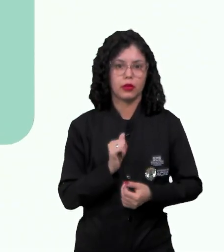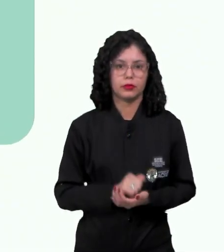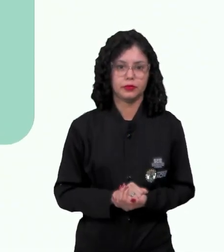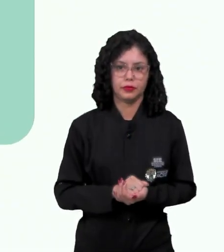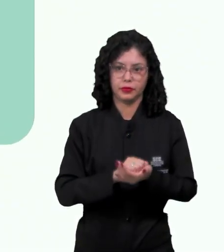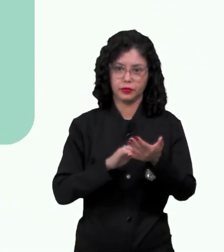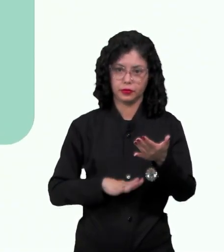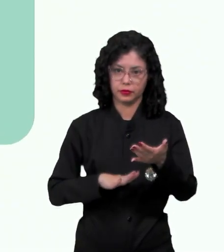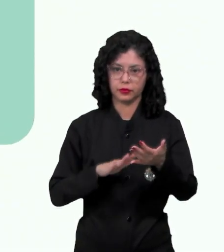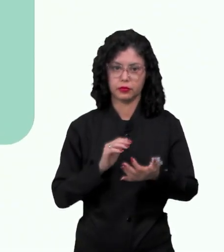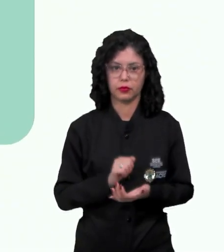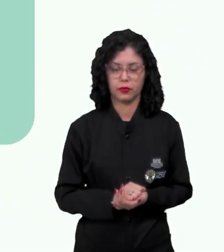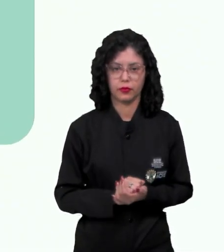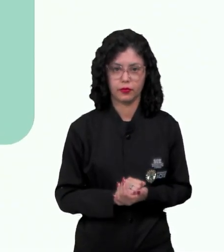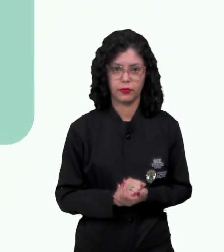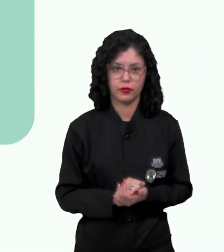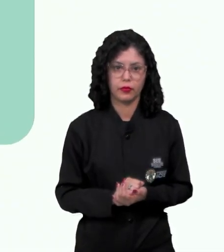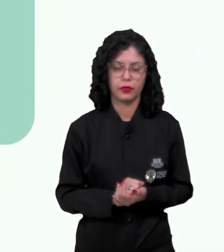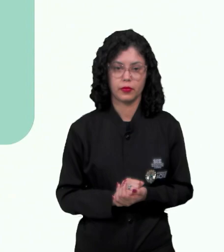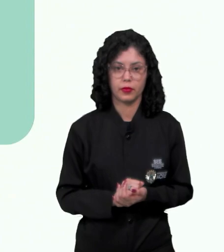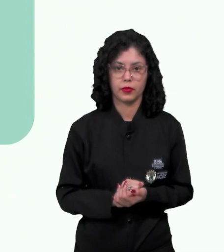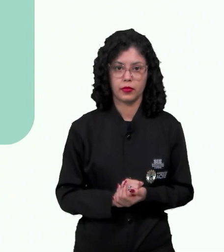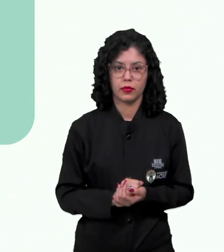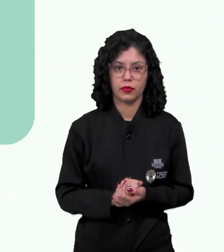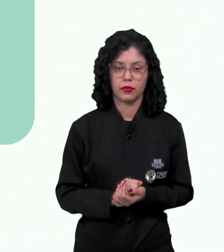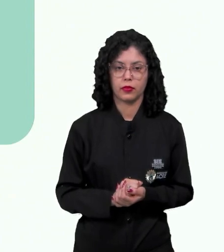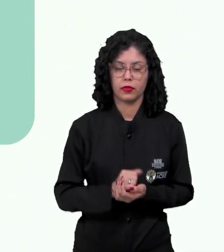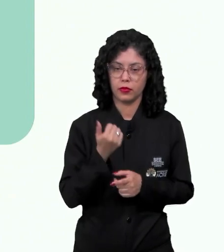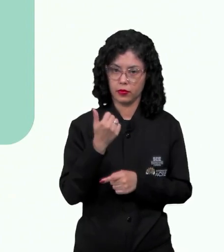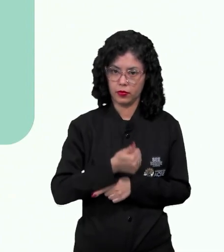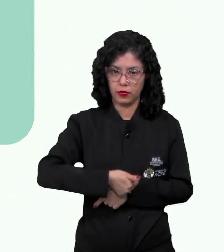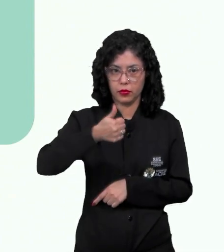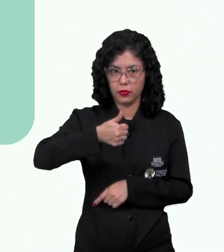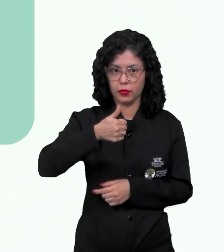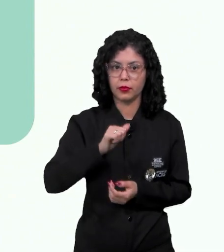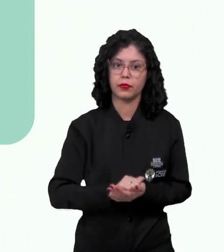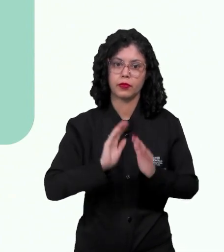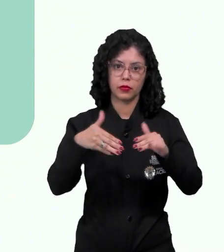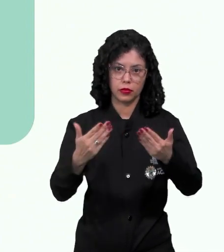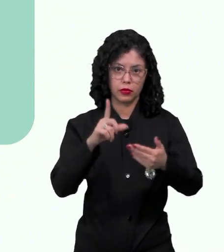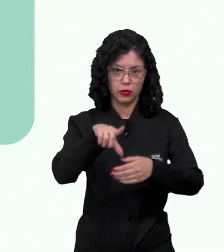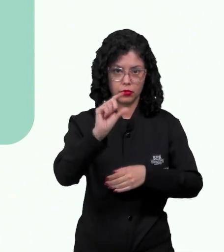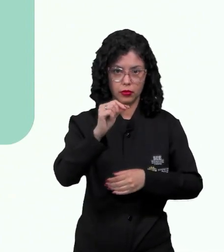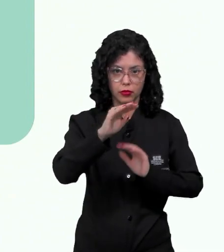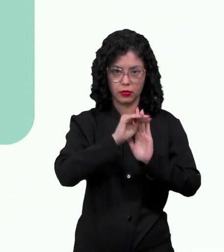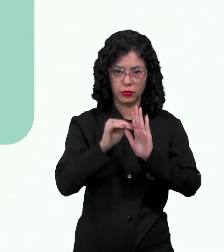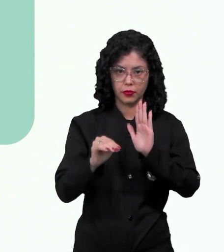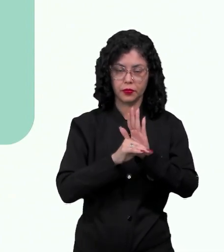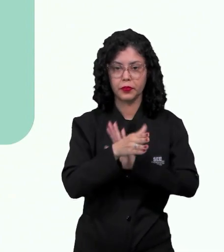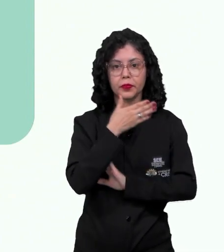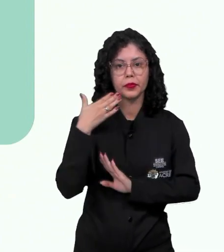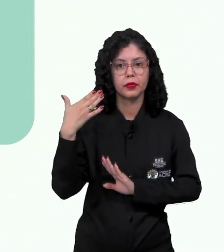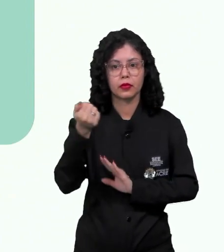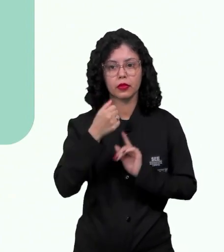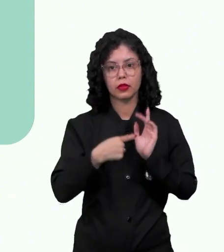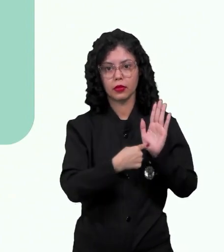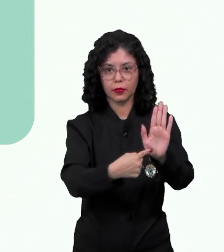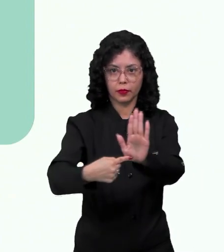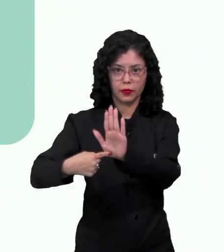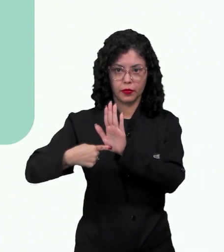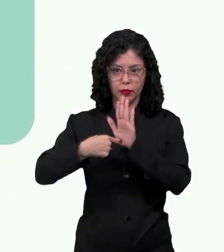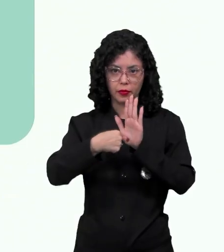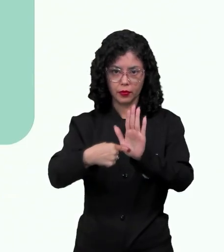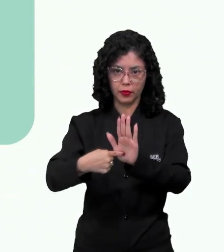nossa atividade. Então, vamos lá, a nossa número 1. Qual das alternativas